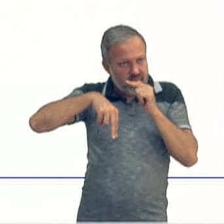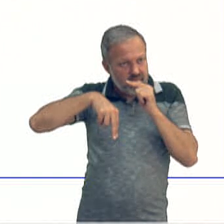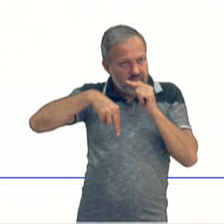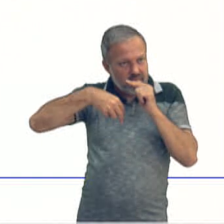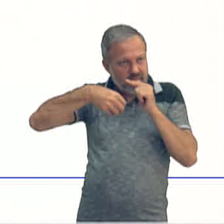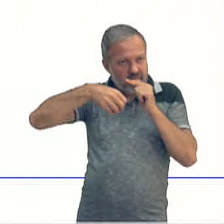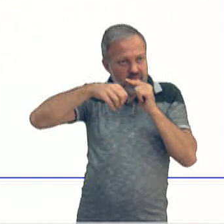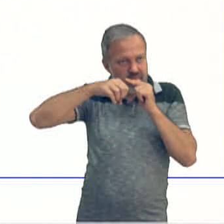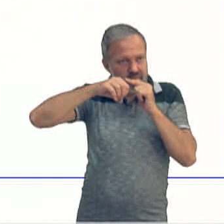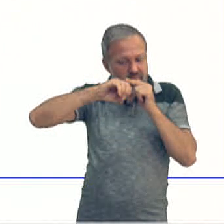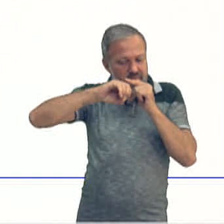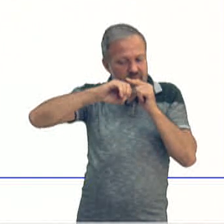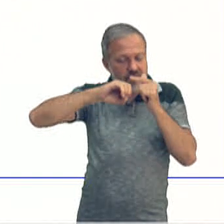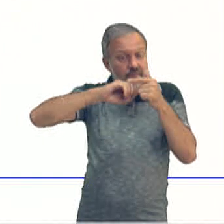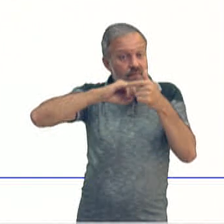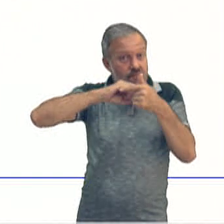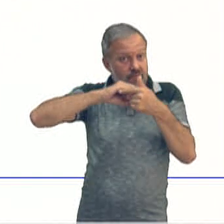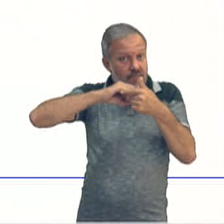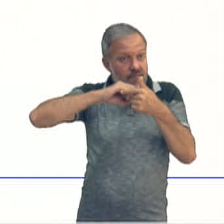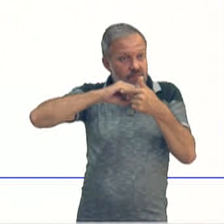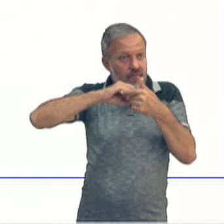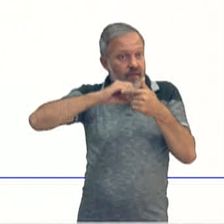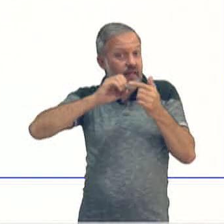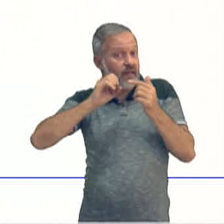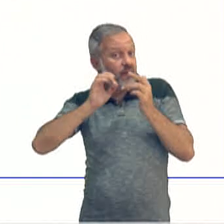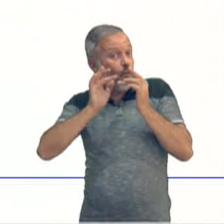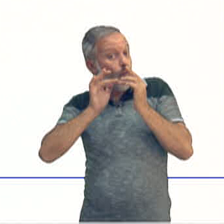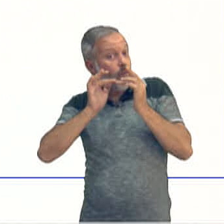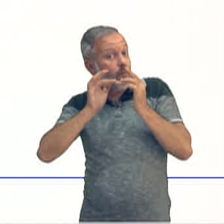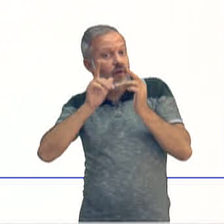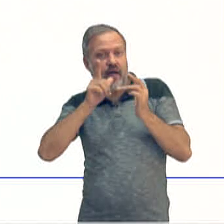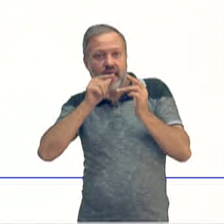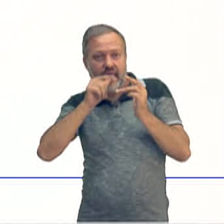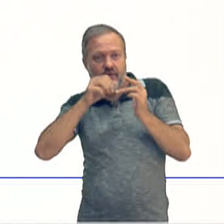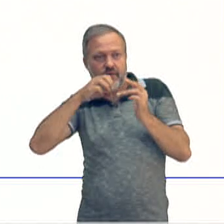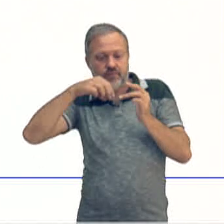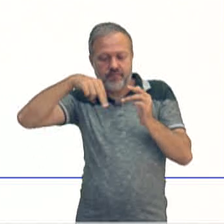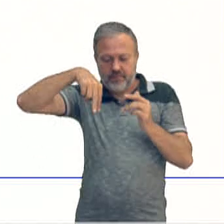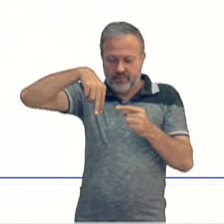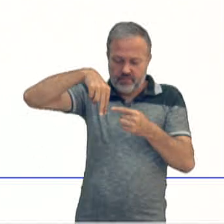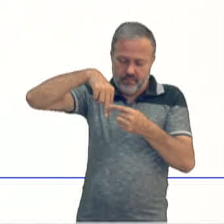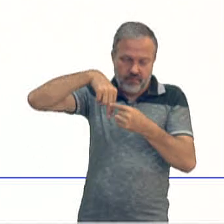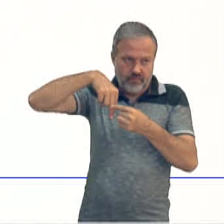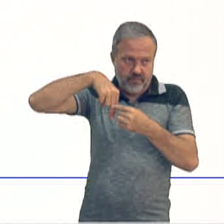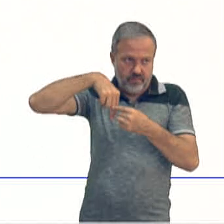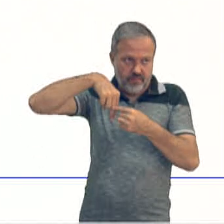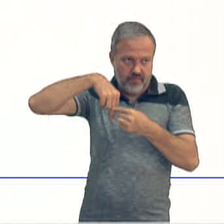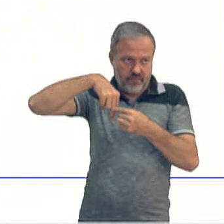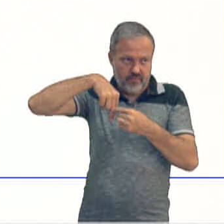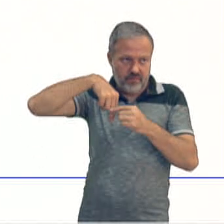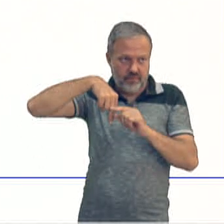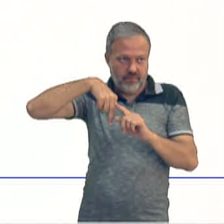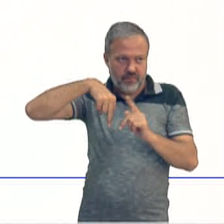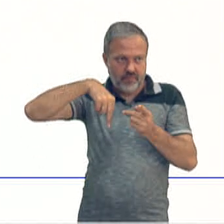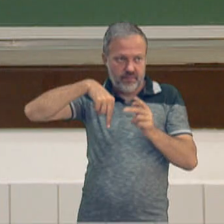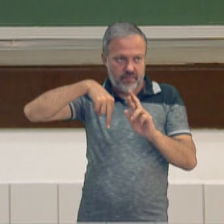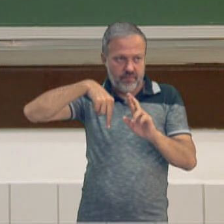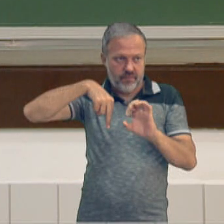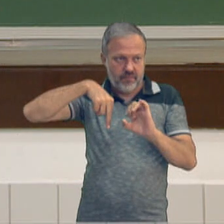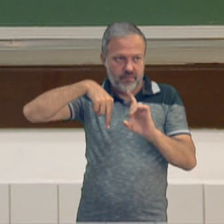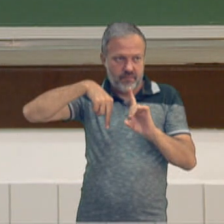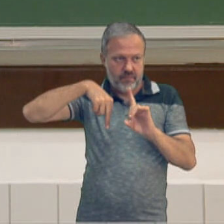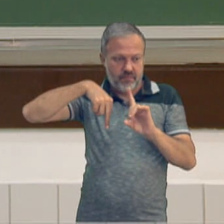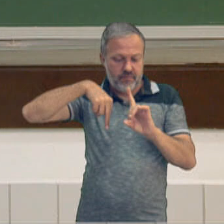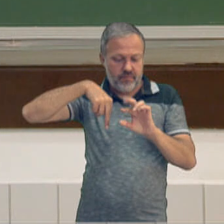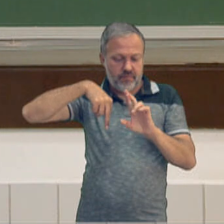hidrofílica gosta de água, tem afinidade com água. A cauda é hidrofóbica. Fobia significa